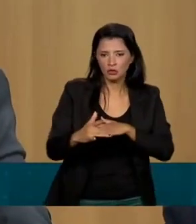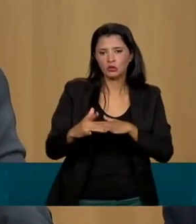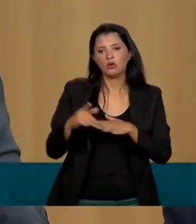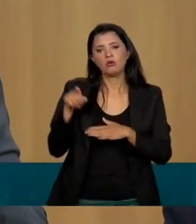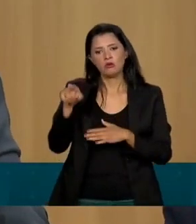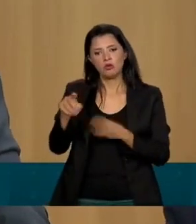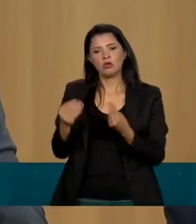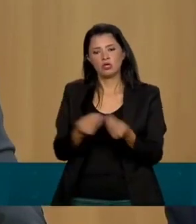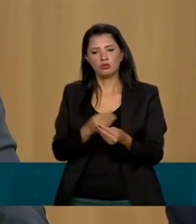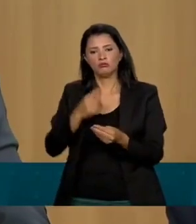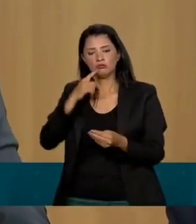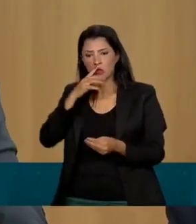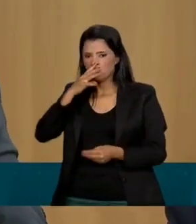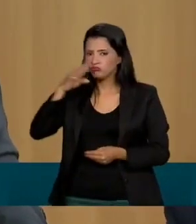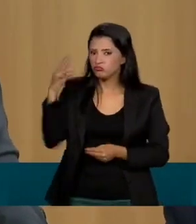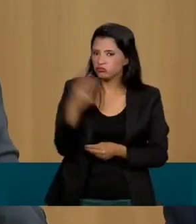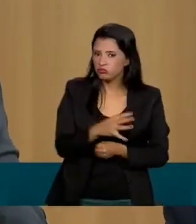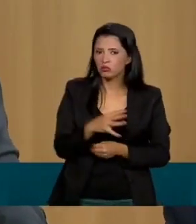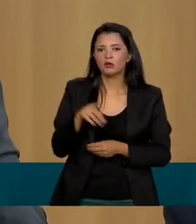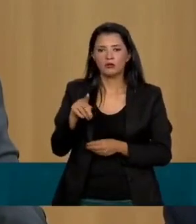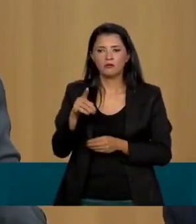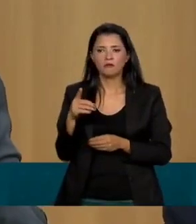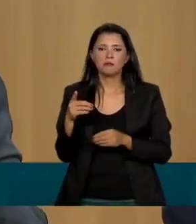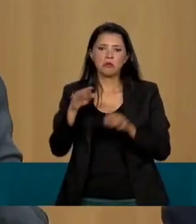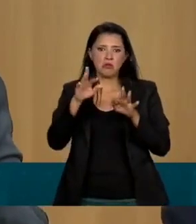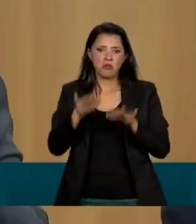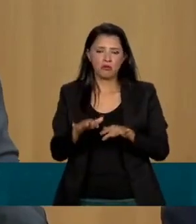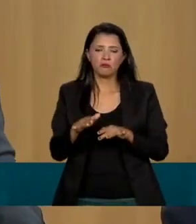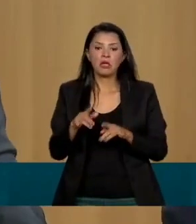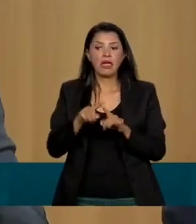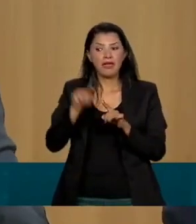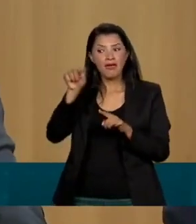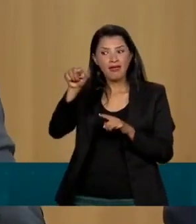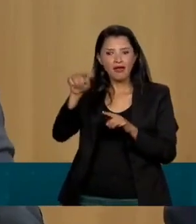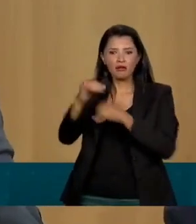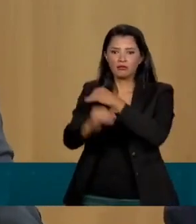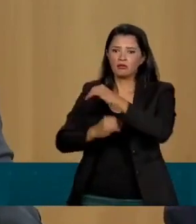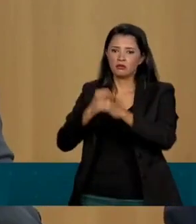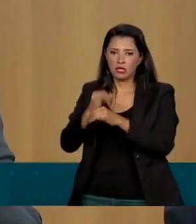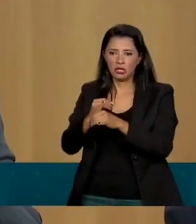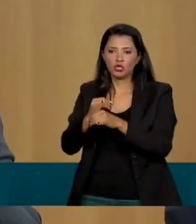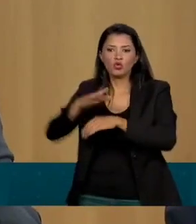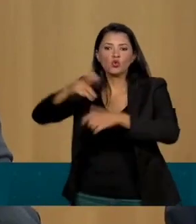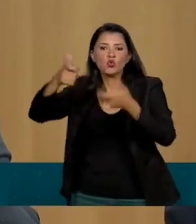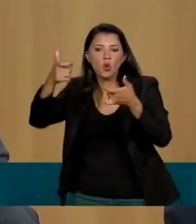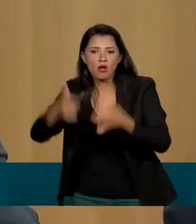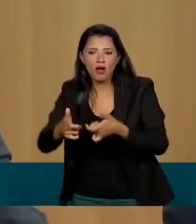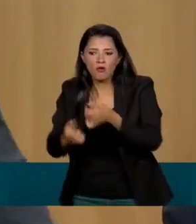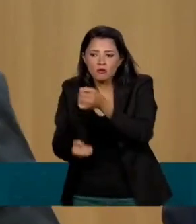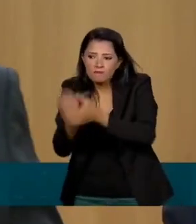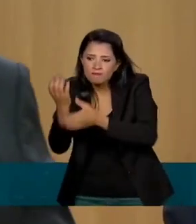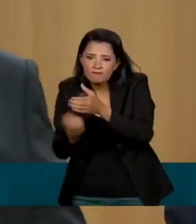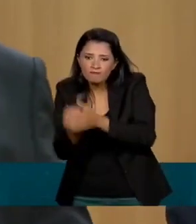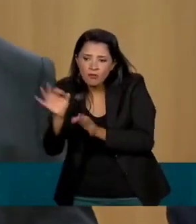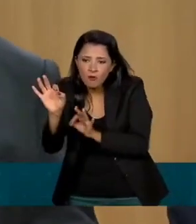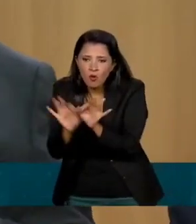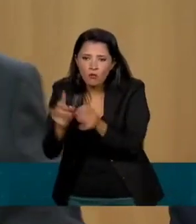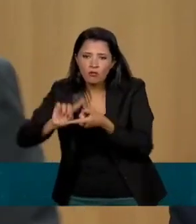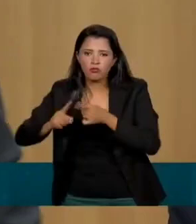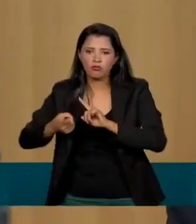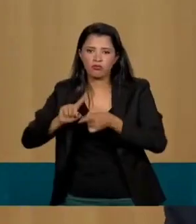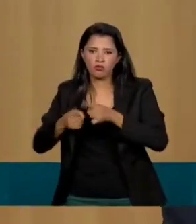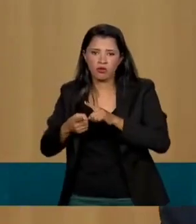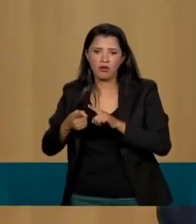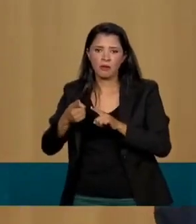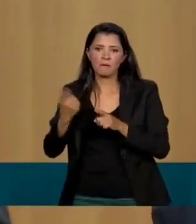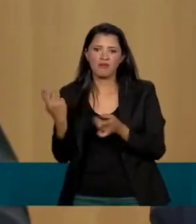porque esse tem sido o local em que se estrutura o cometimento desses crimes.